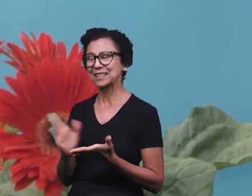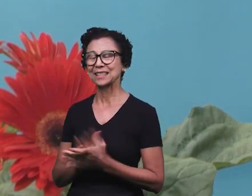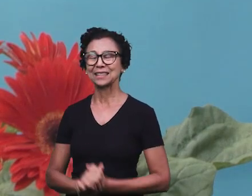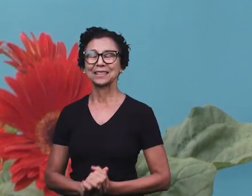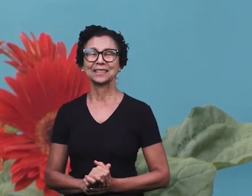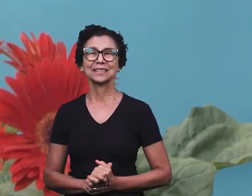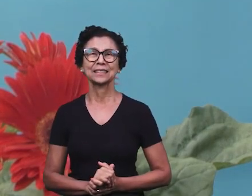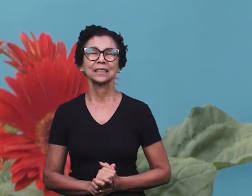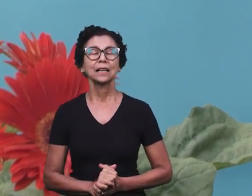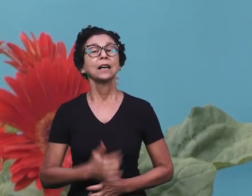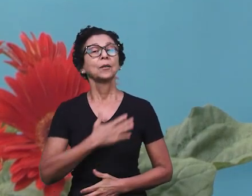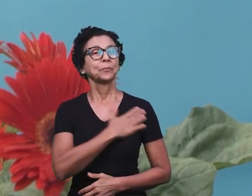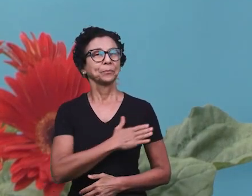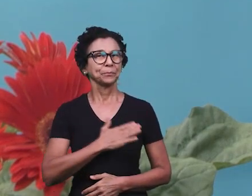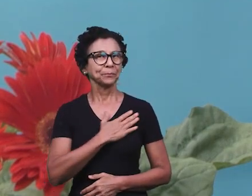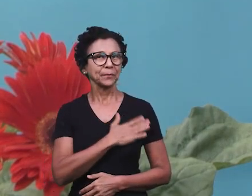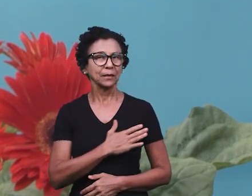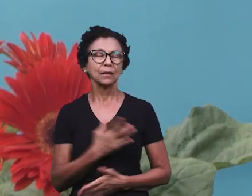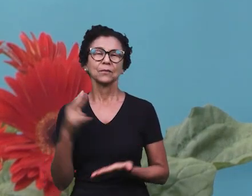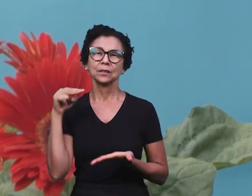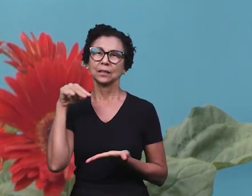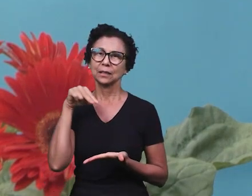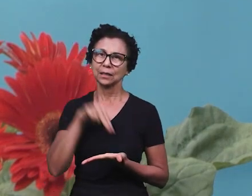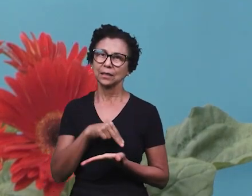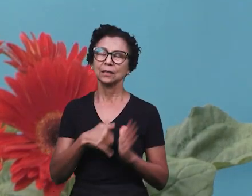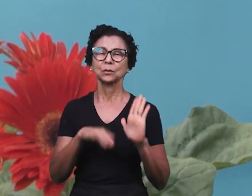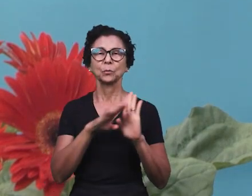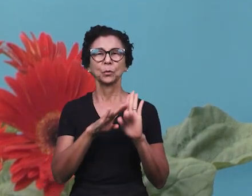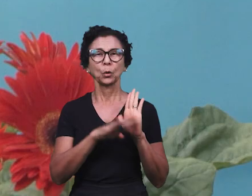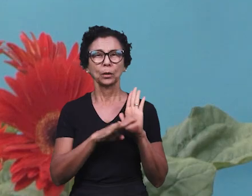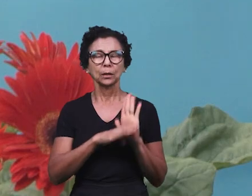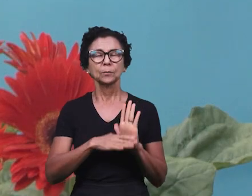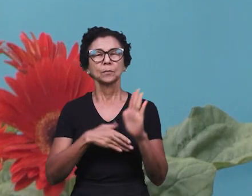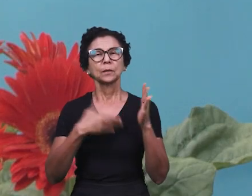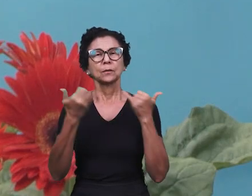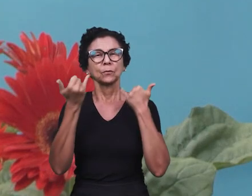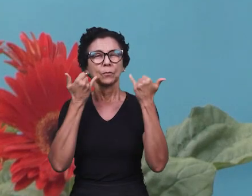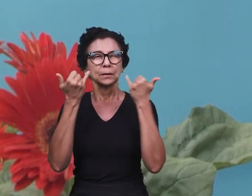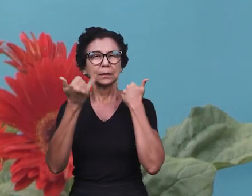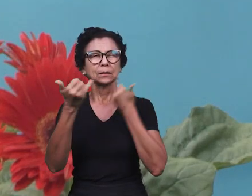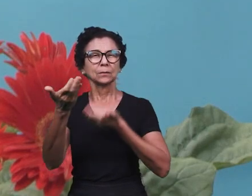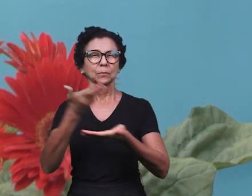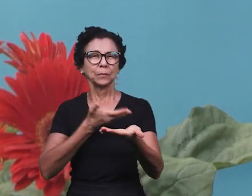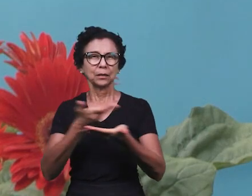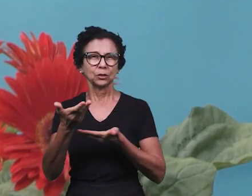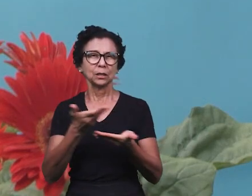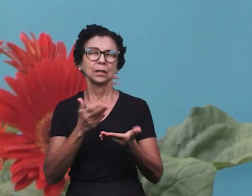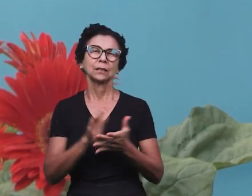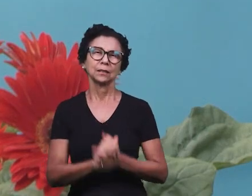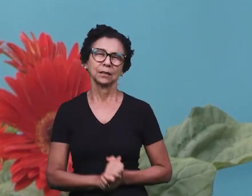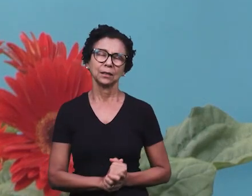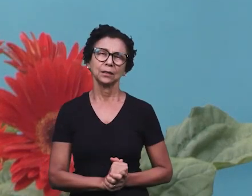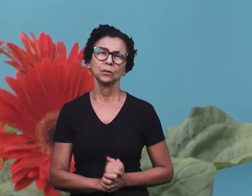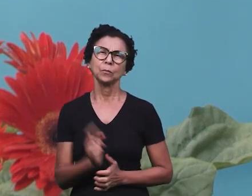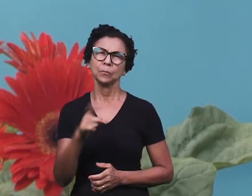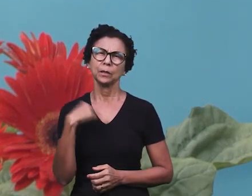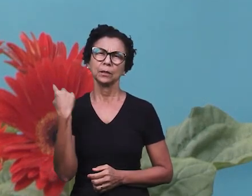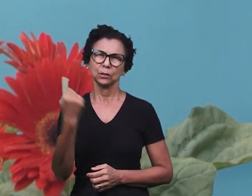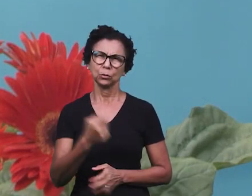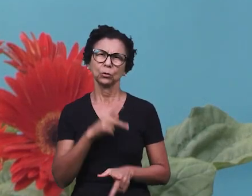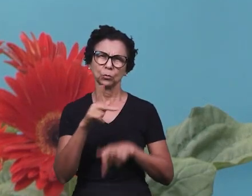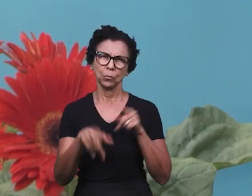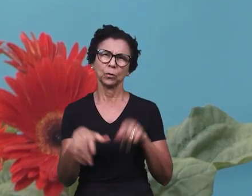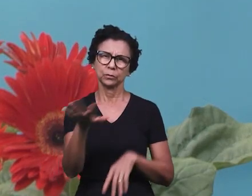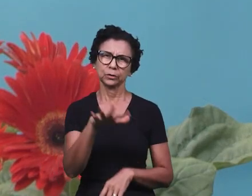e é um prazer estar aqui trazendo um pouco mais de informação, não só para os nossos irmãos na fé, mas como também para a população de maneira